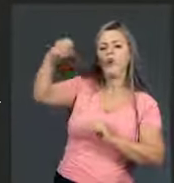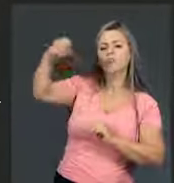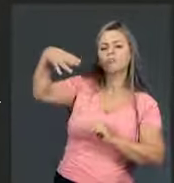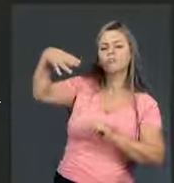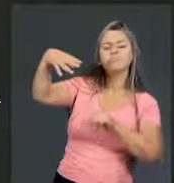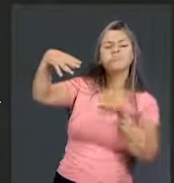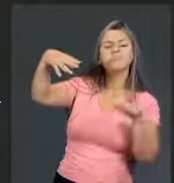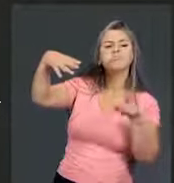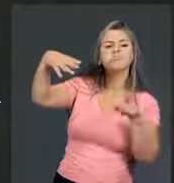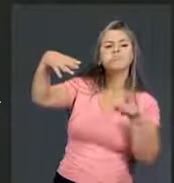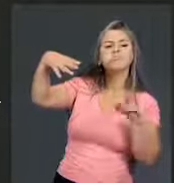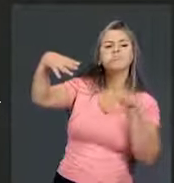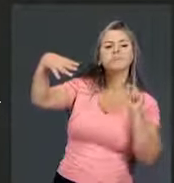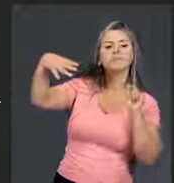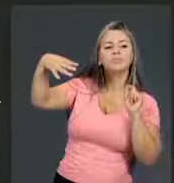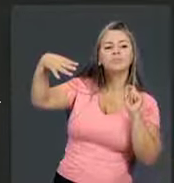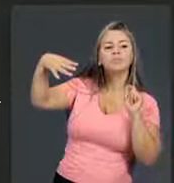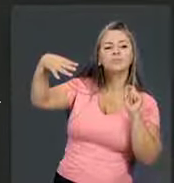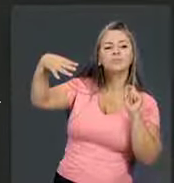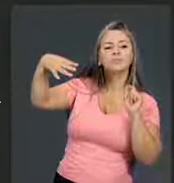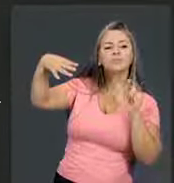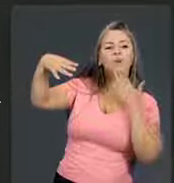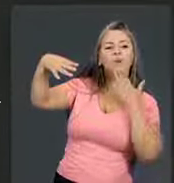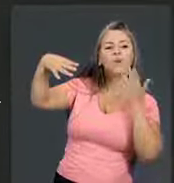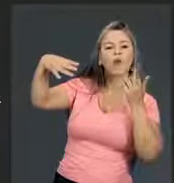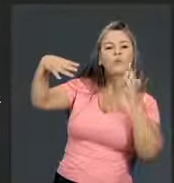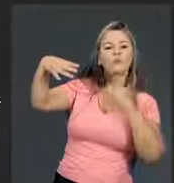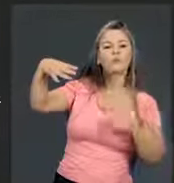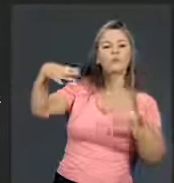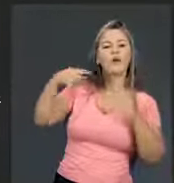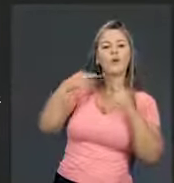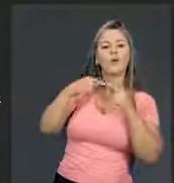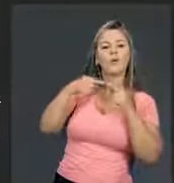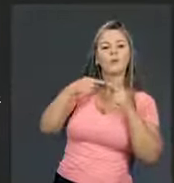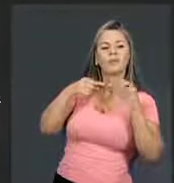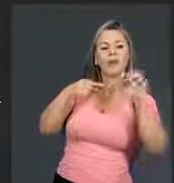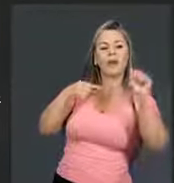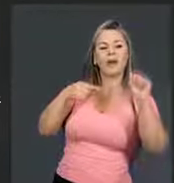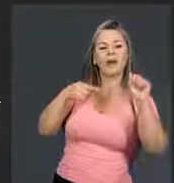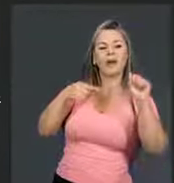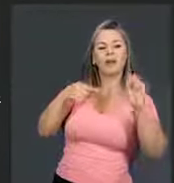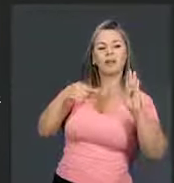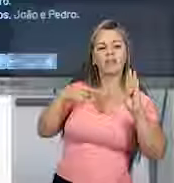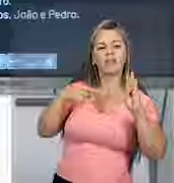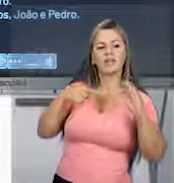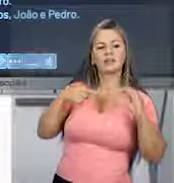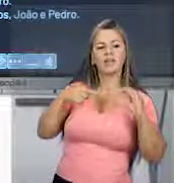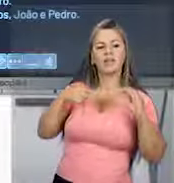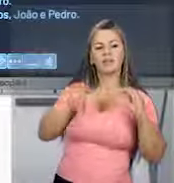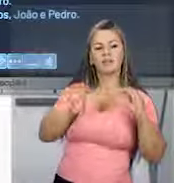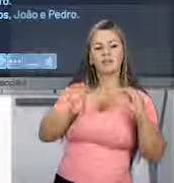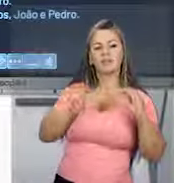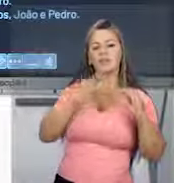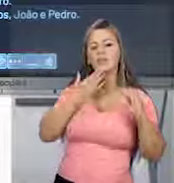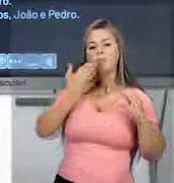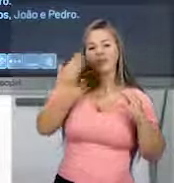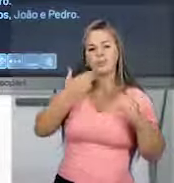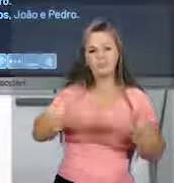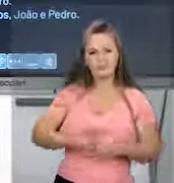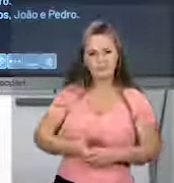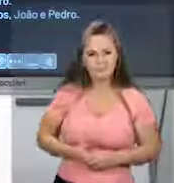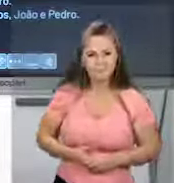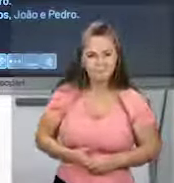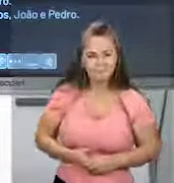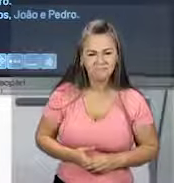na montagem de Mateus, Pedro, João e Pedro, João, Carlos e Pedro. Vamos